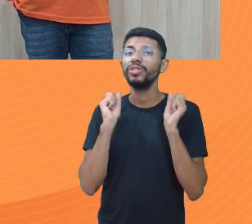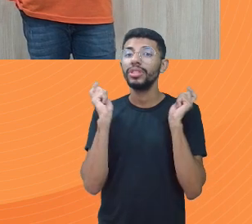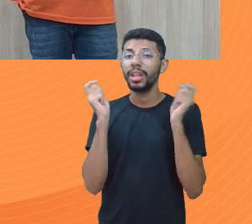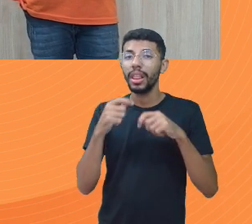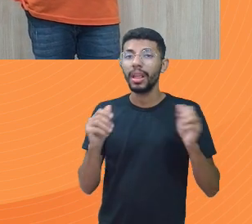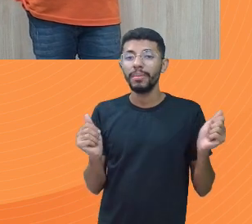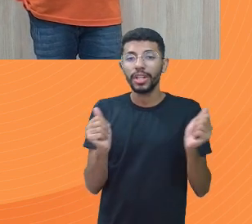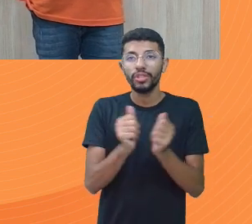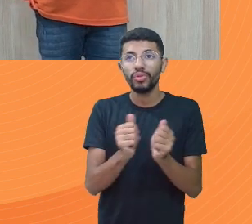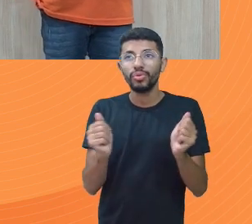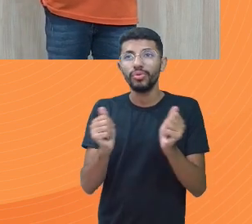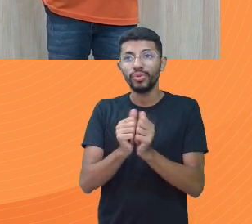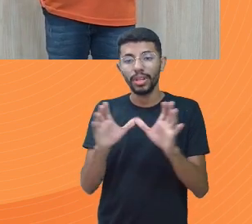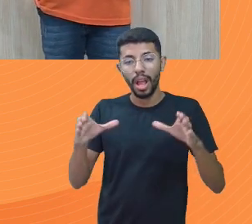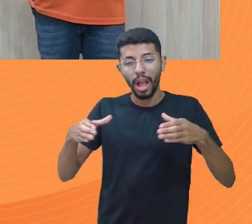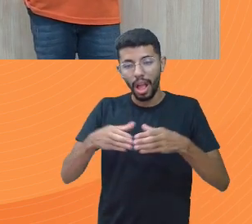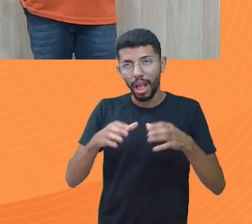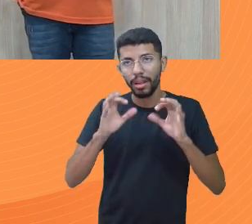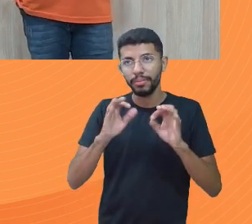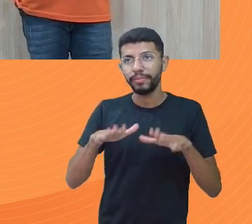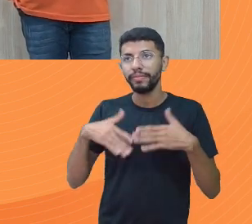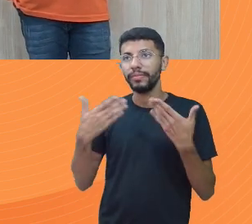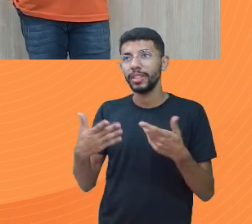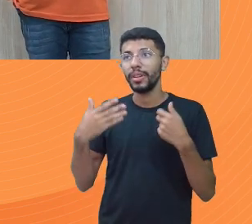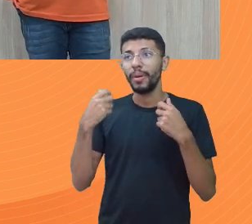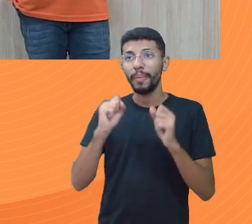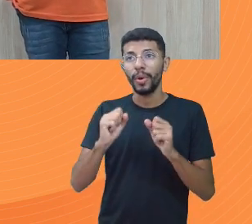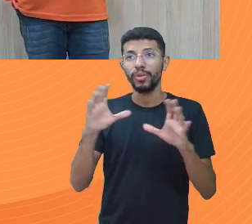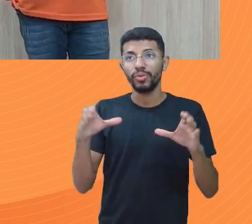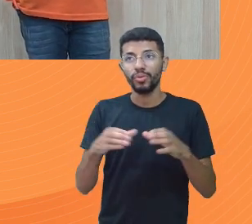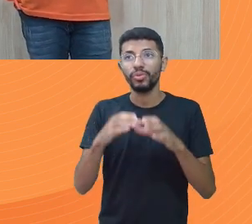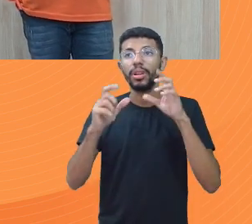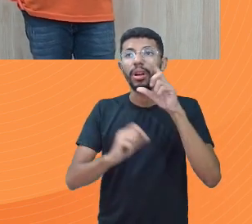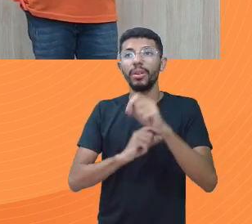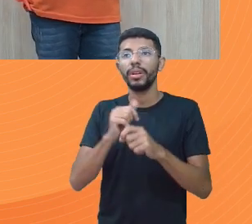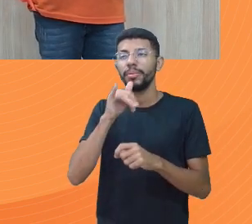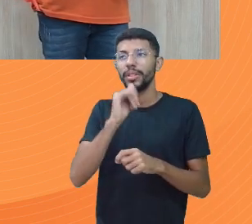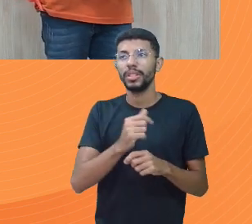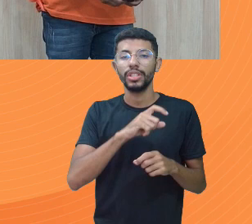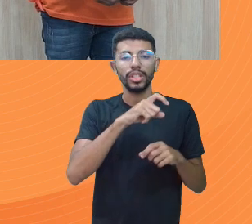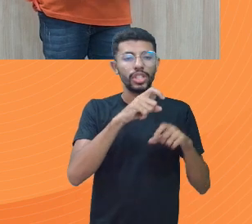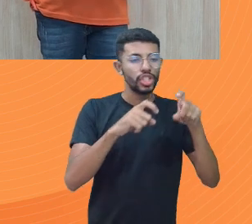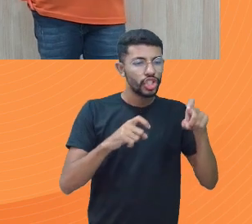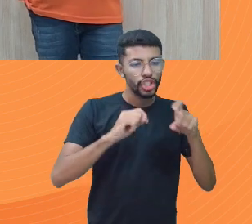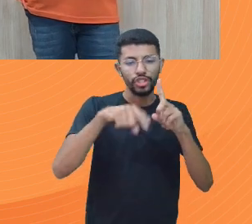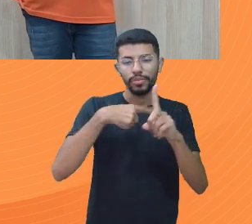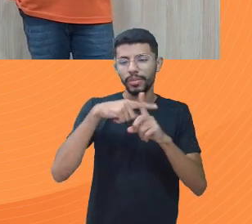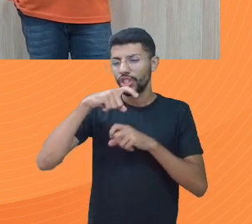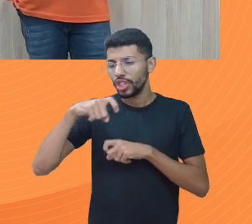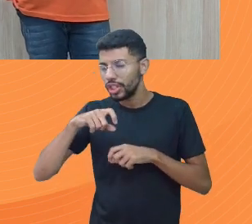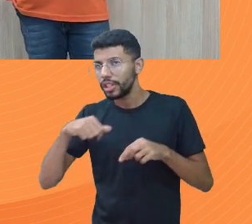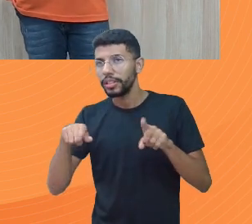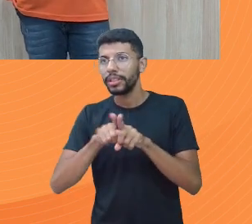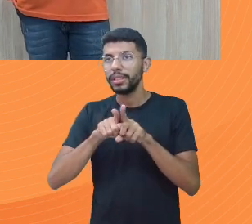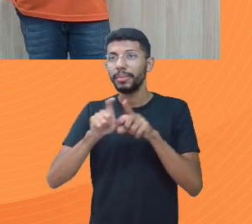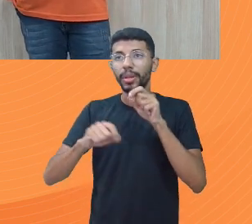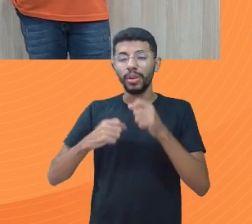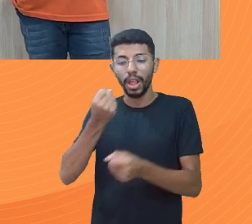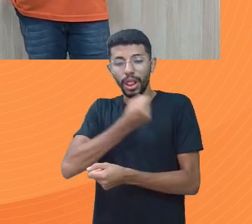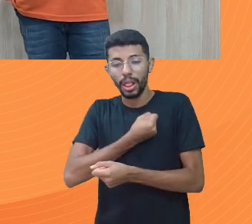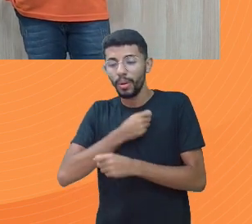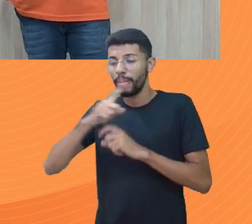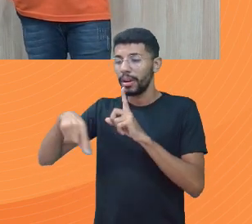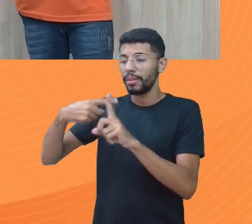juntar, que eu posso agrupar. Então, eu vou poder juntar aí x com x e vou poder juntar número